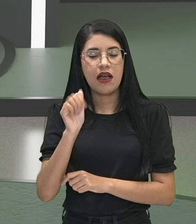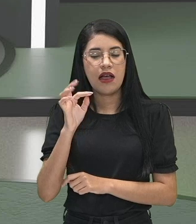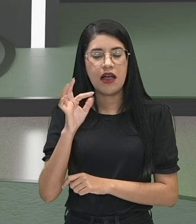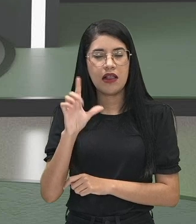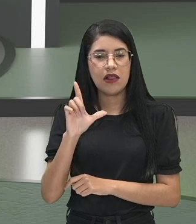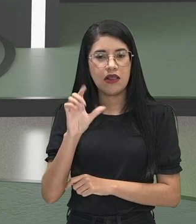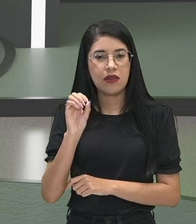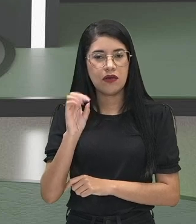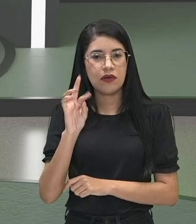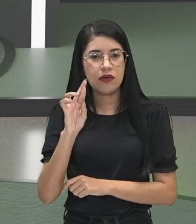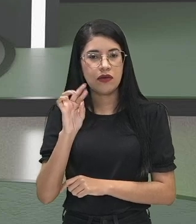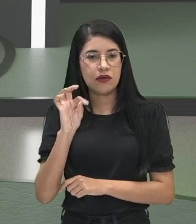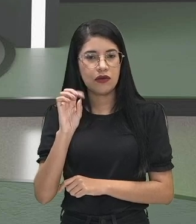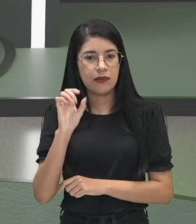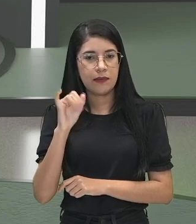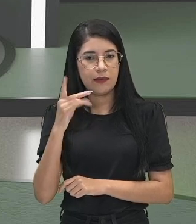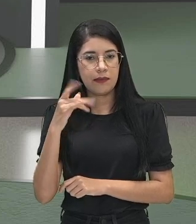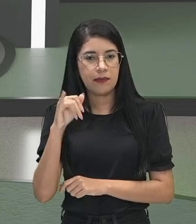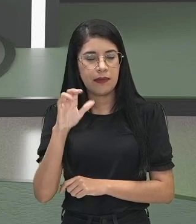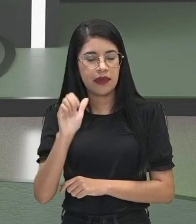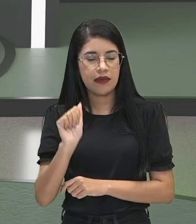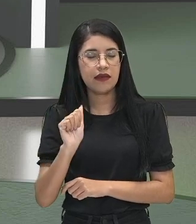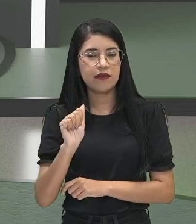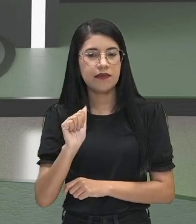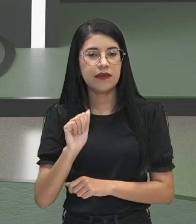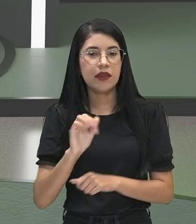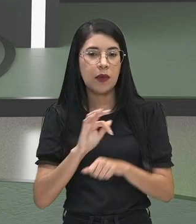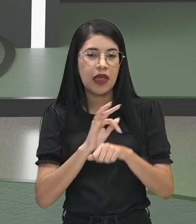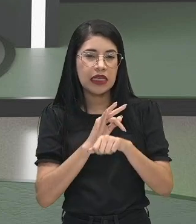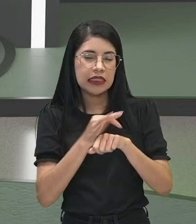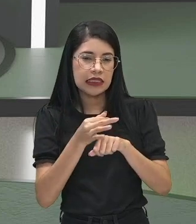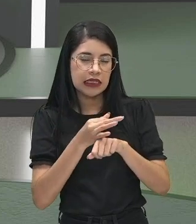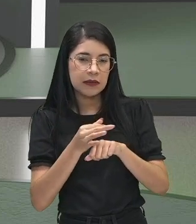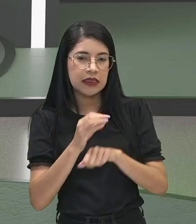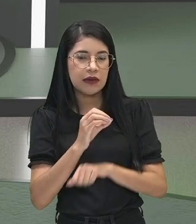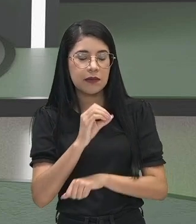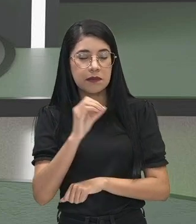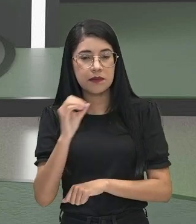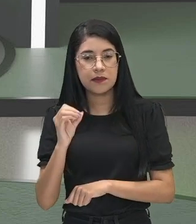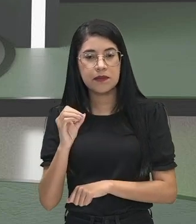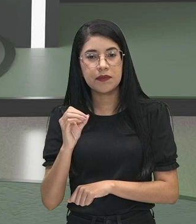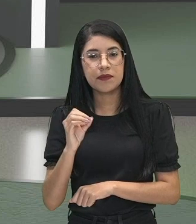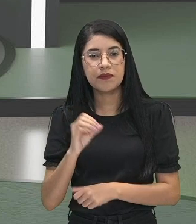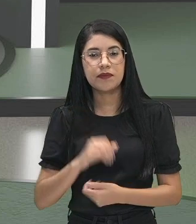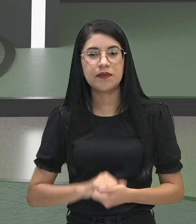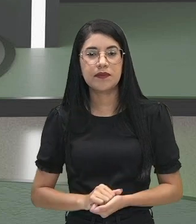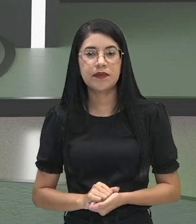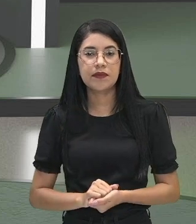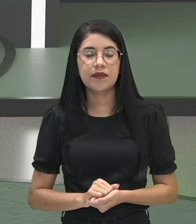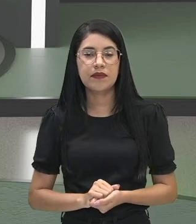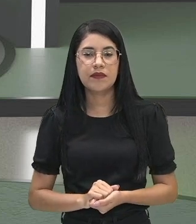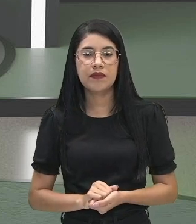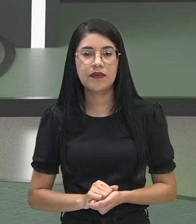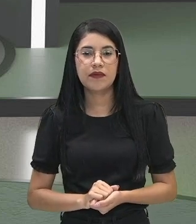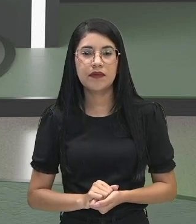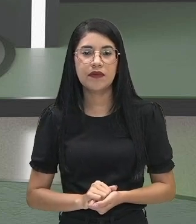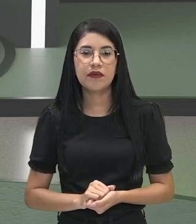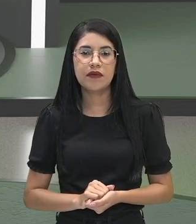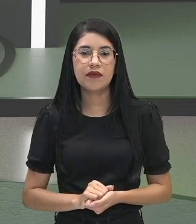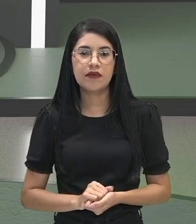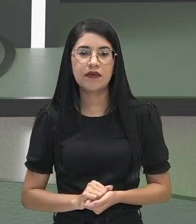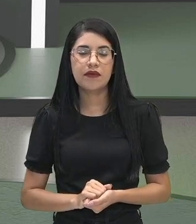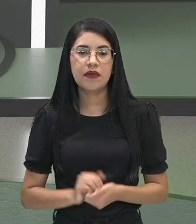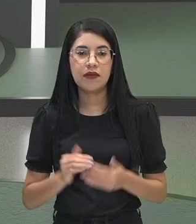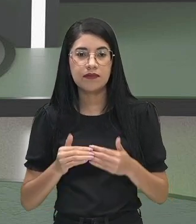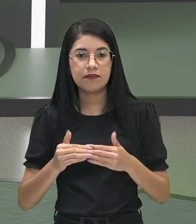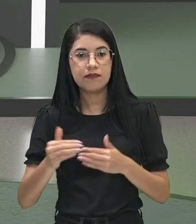Mas em geral, substâncias simples vão ser igual a 0, tá? Se ele for mais estável. Então, vamos